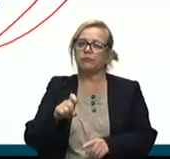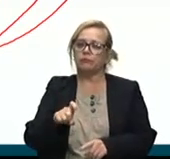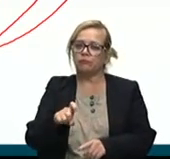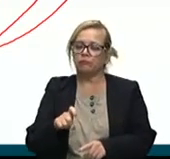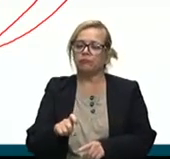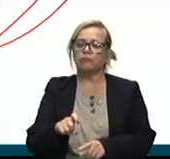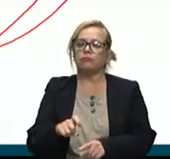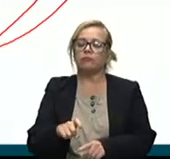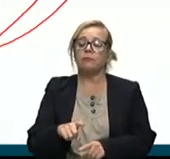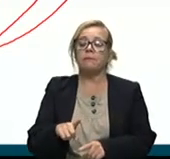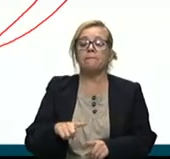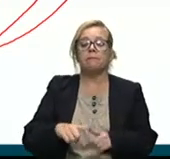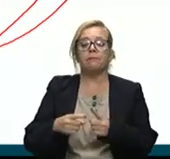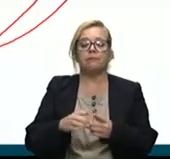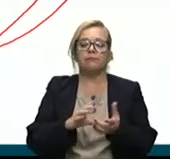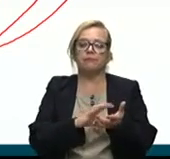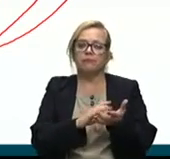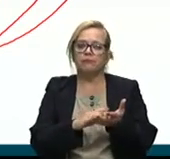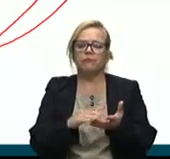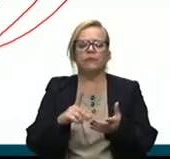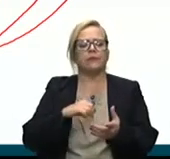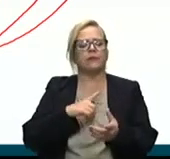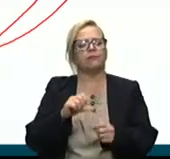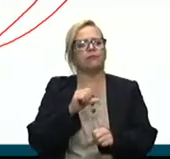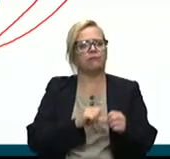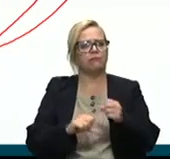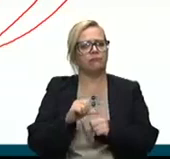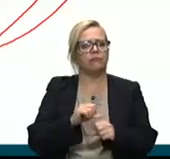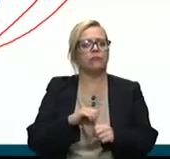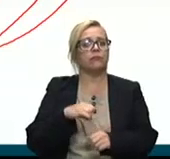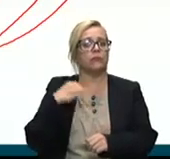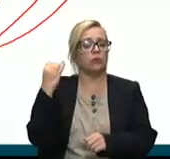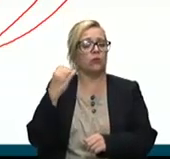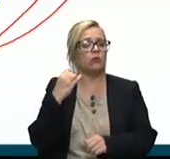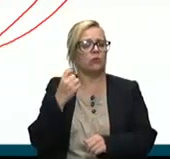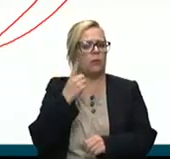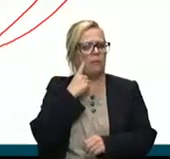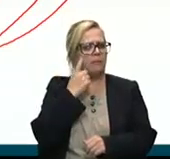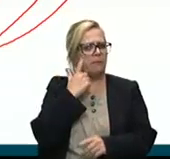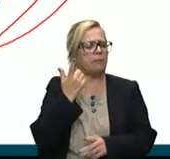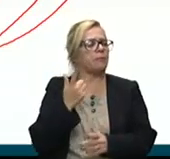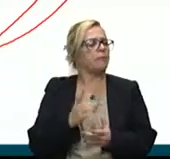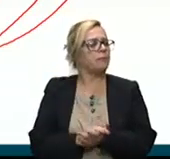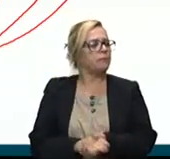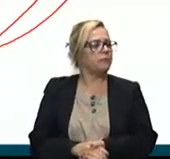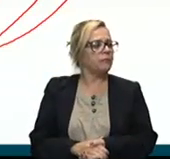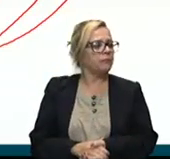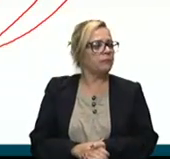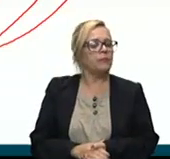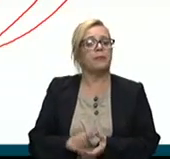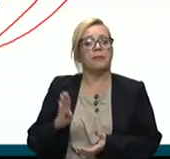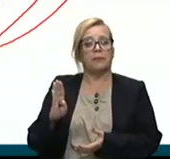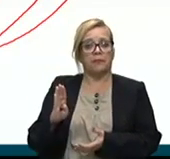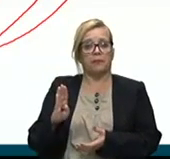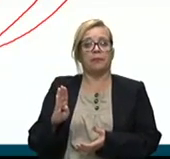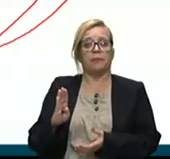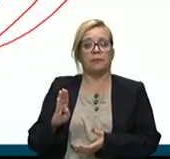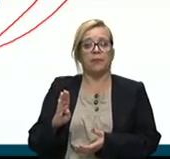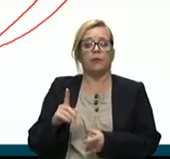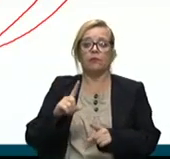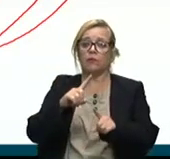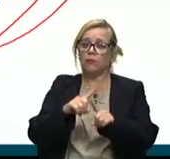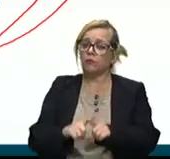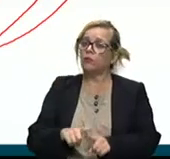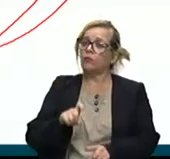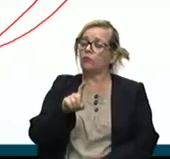sozinho. Mas a calculadora científica tem essa mudança. Então é importante que você se atente a isso. O B da calculadora científica é que vai multiplicar